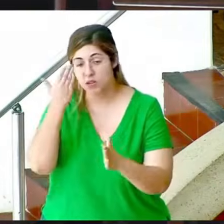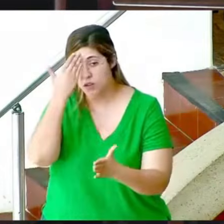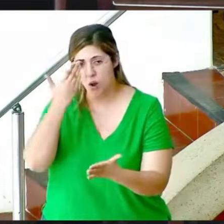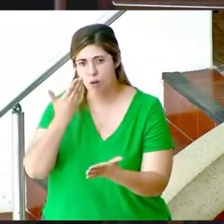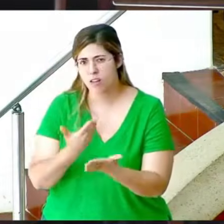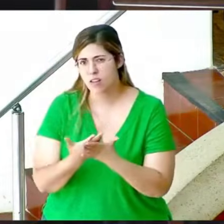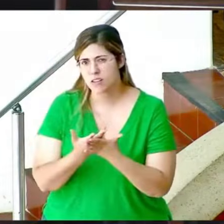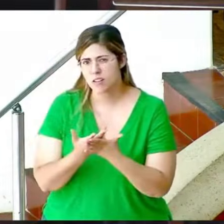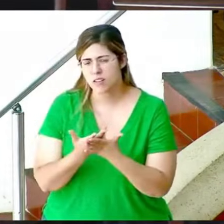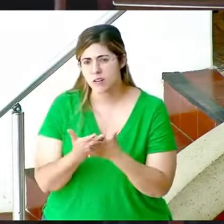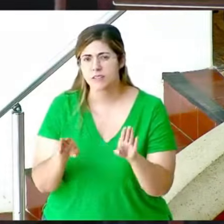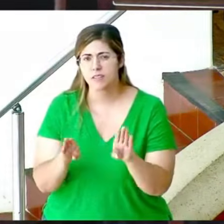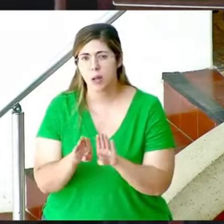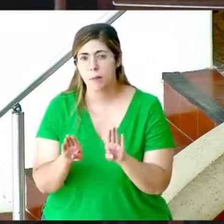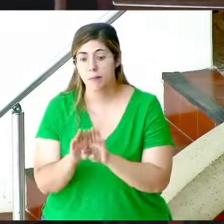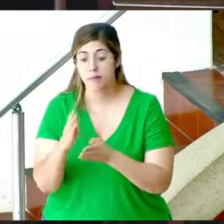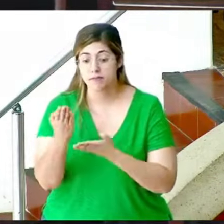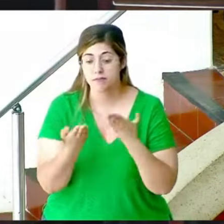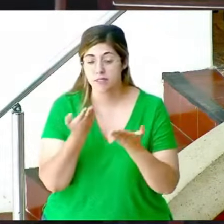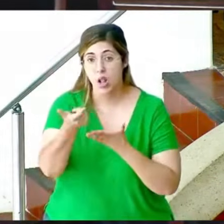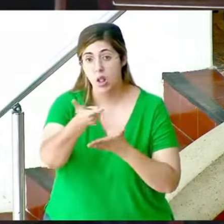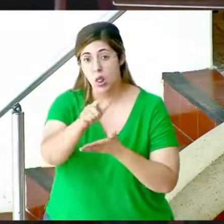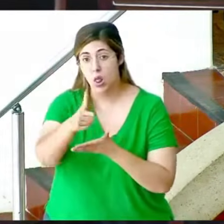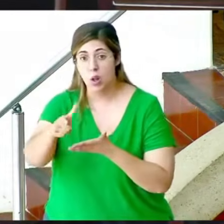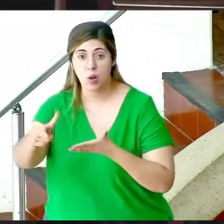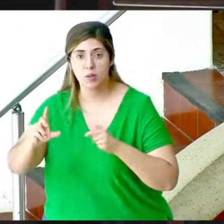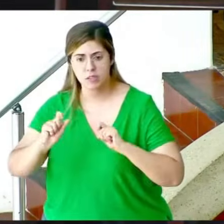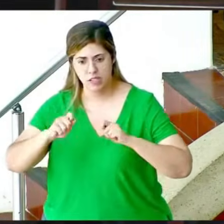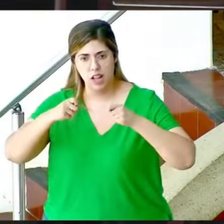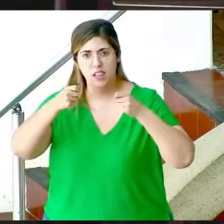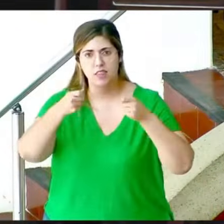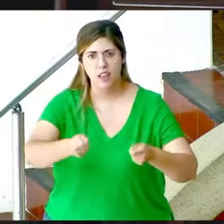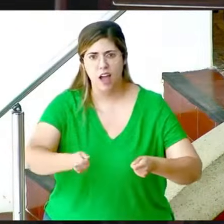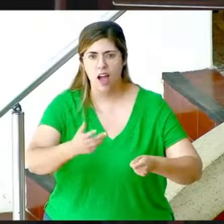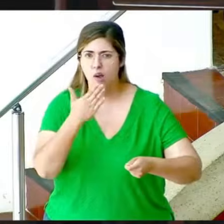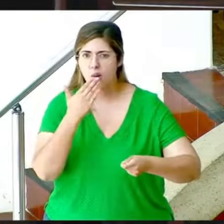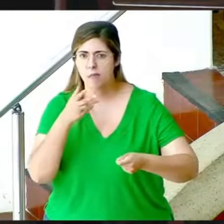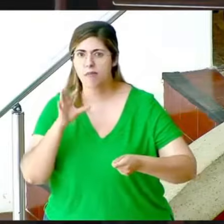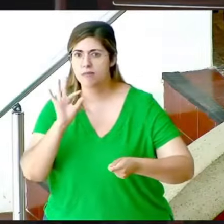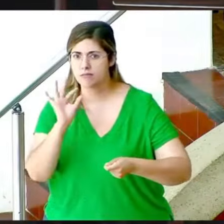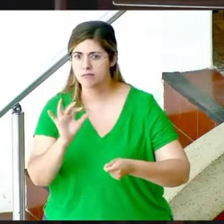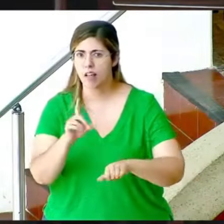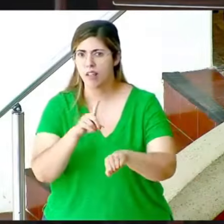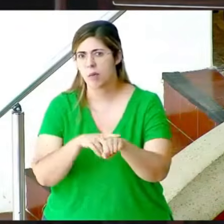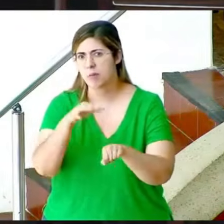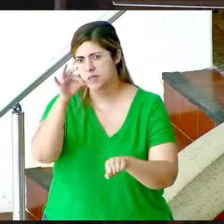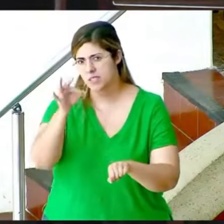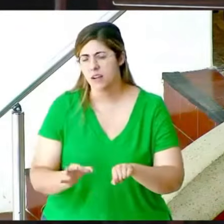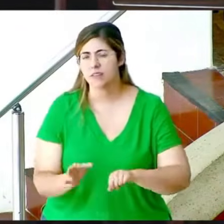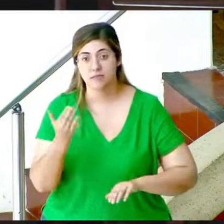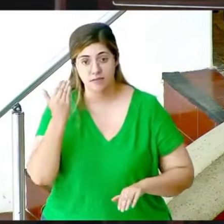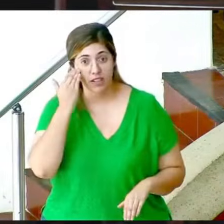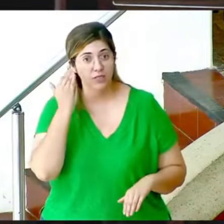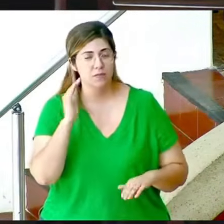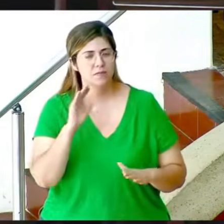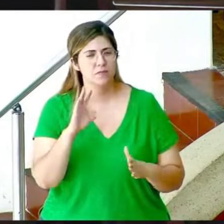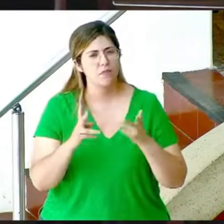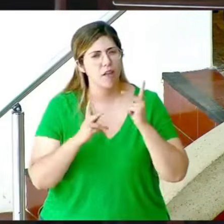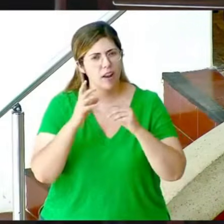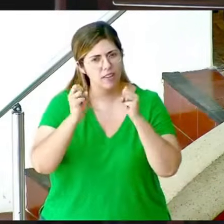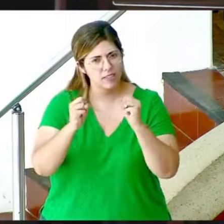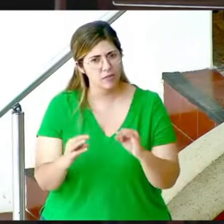seus conservos para dar-lhes o sustento a seu tempo? Parafraseando, Quem